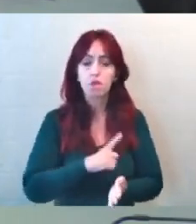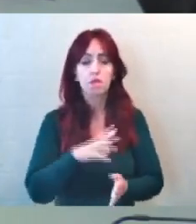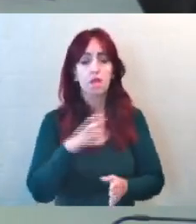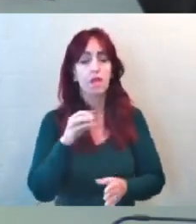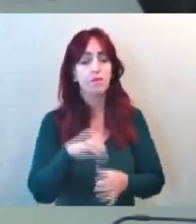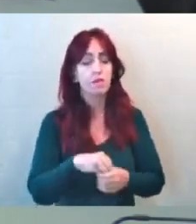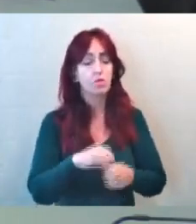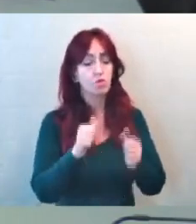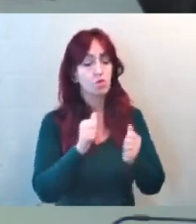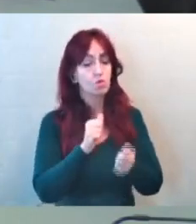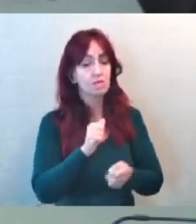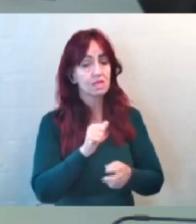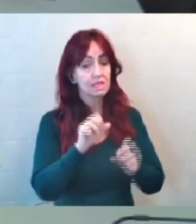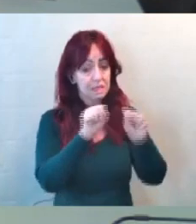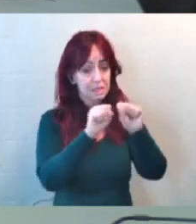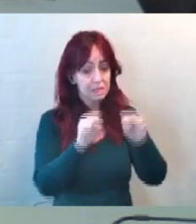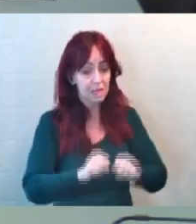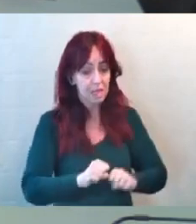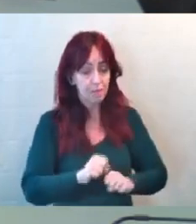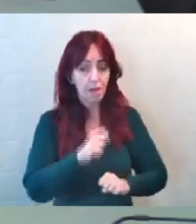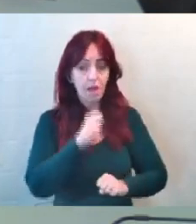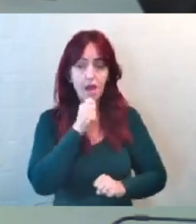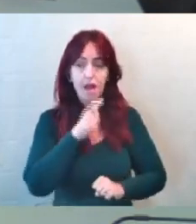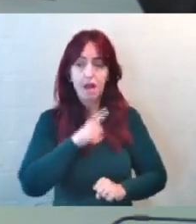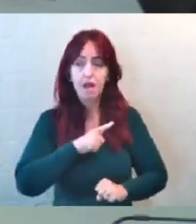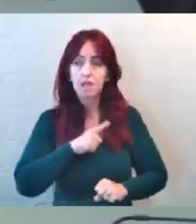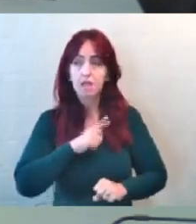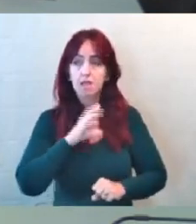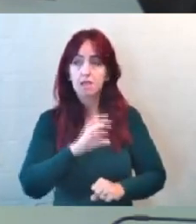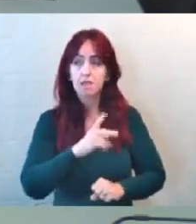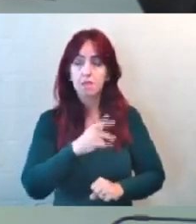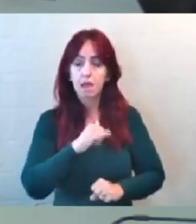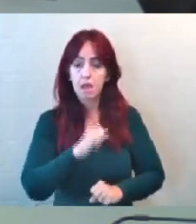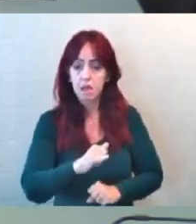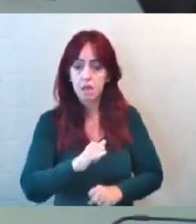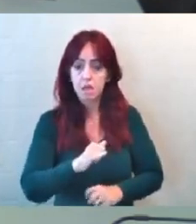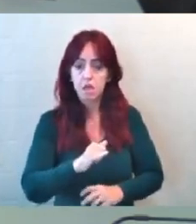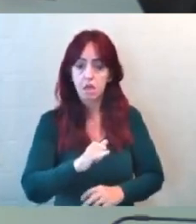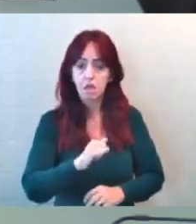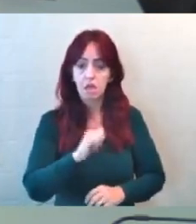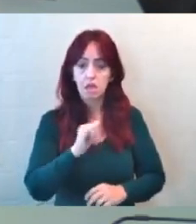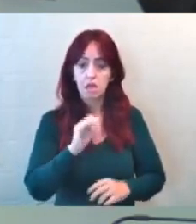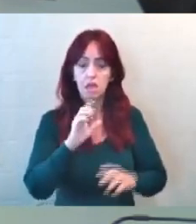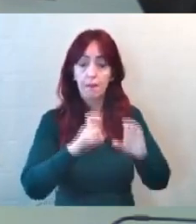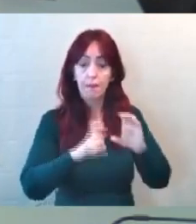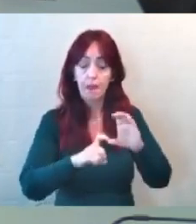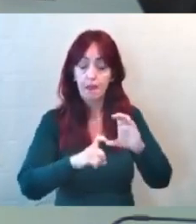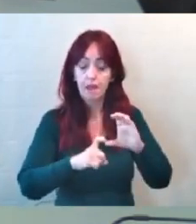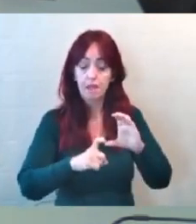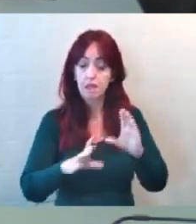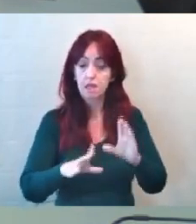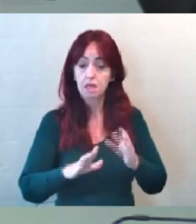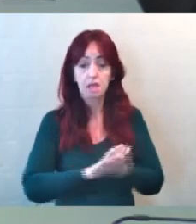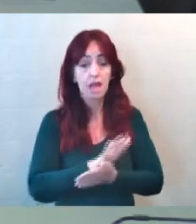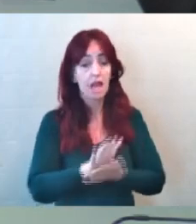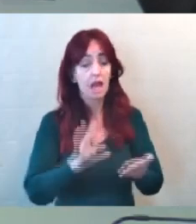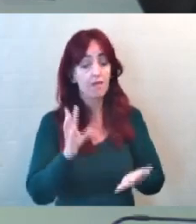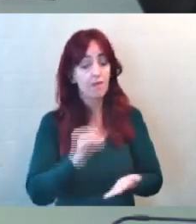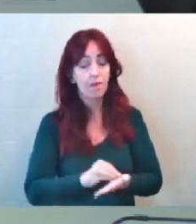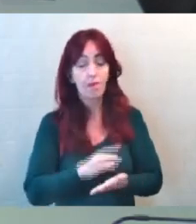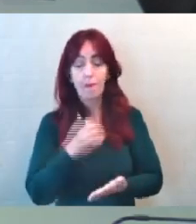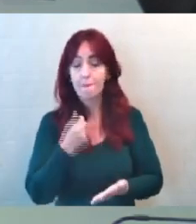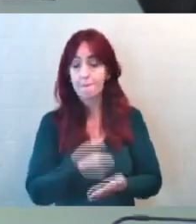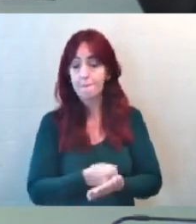então apuradas na época da CPI da Caixa Preta da BH Trans, nada foi pago. Eu não sei se cada